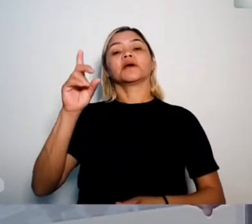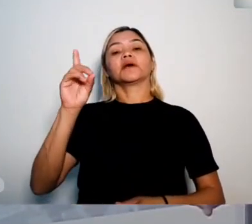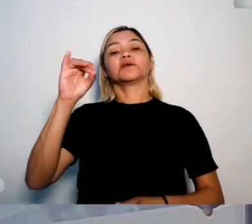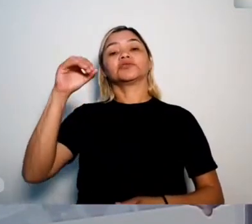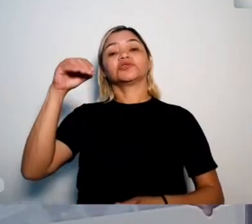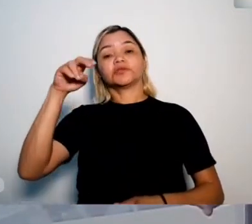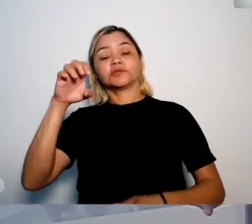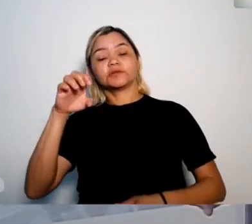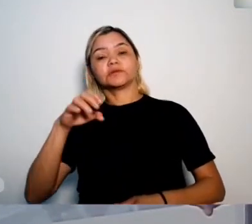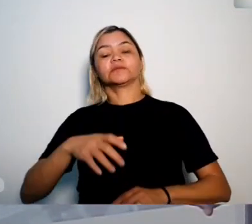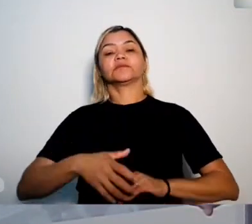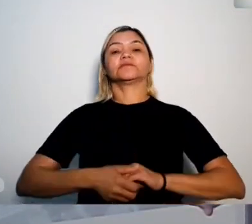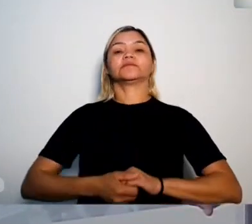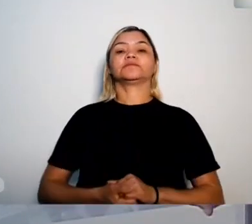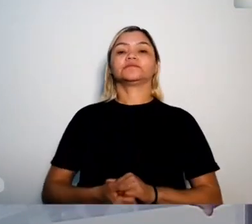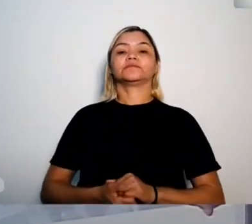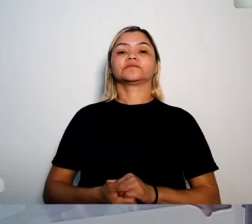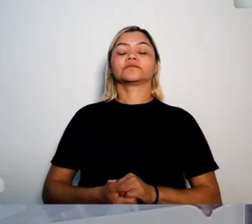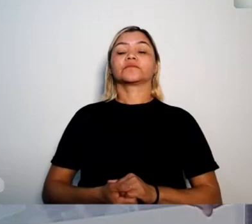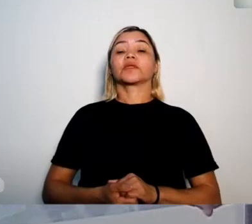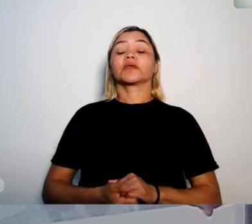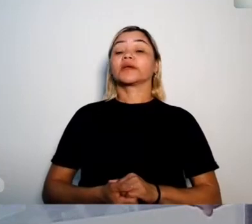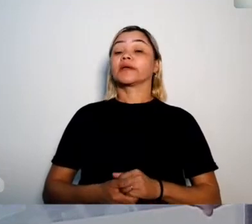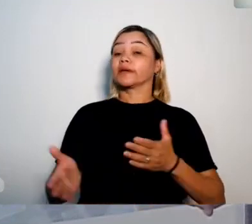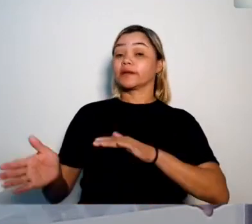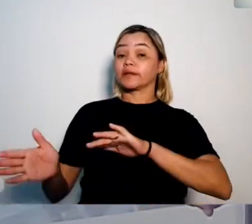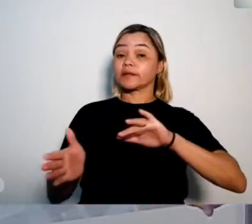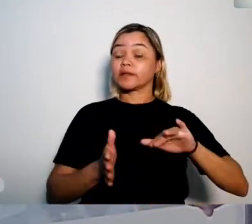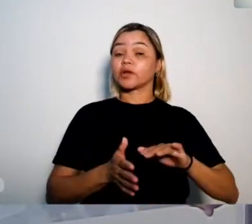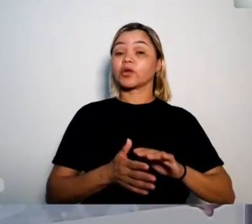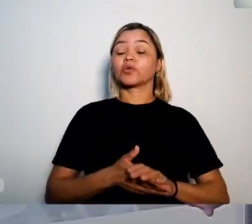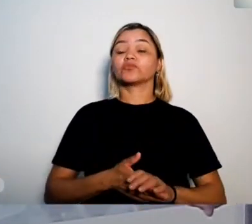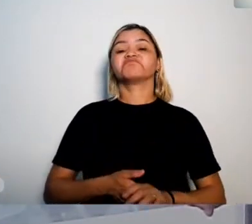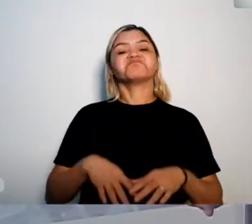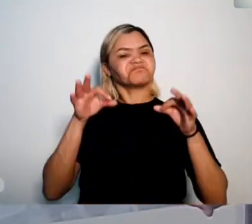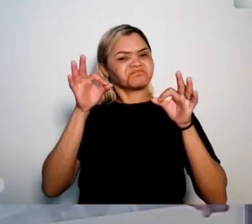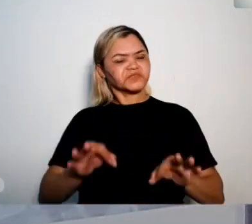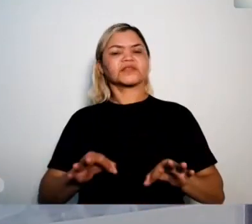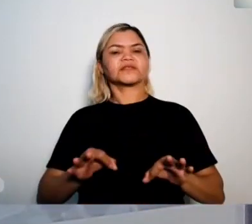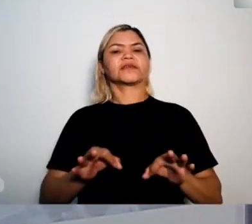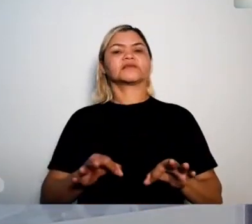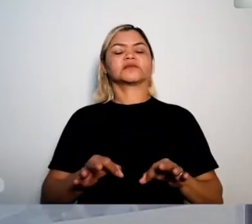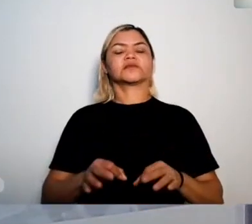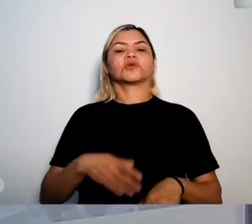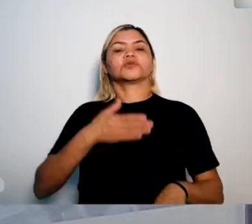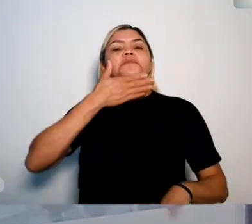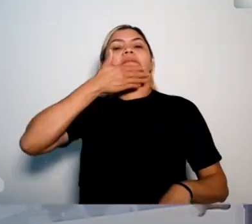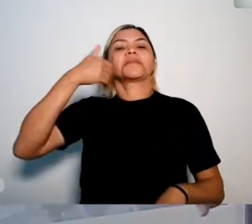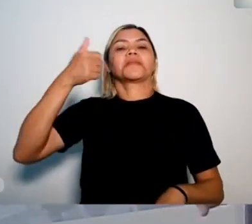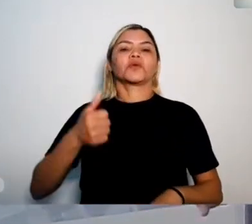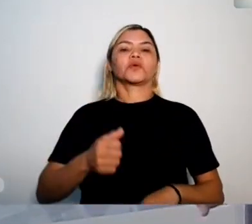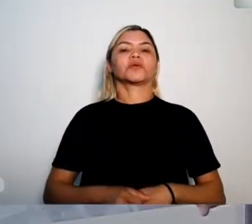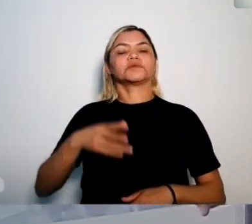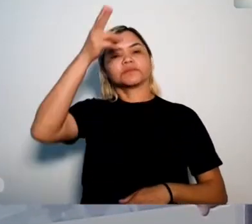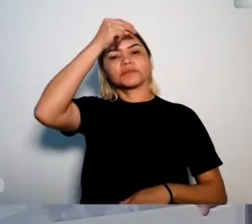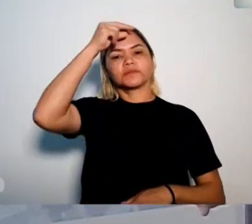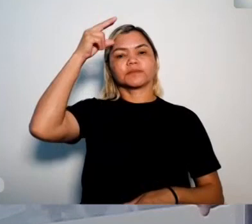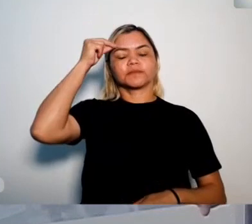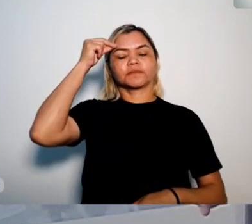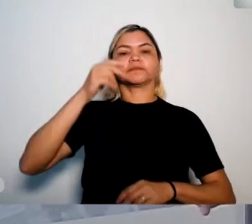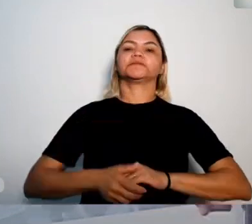dessa legislatura, não tive dúvida que foi um dos melhores. E estamos dando